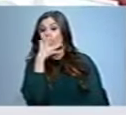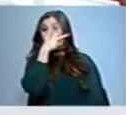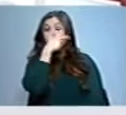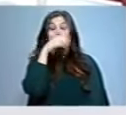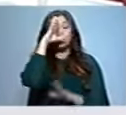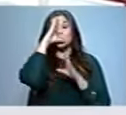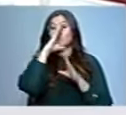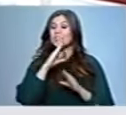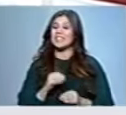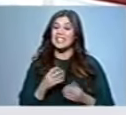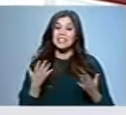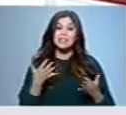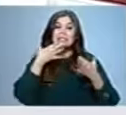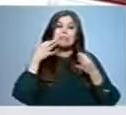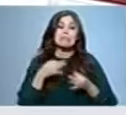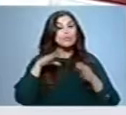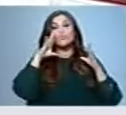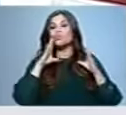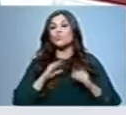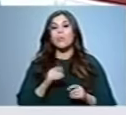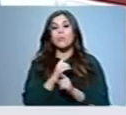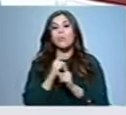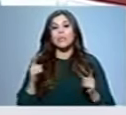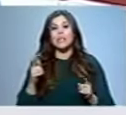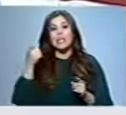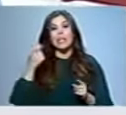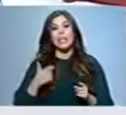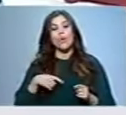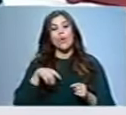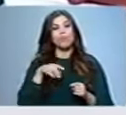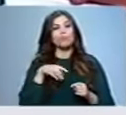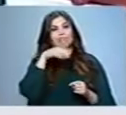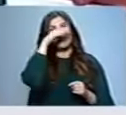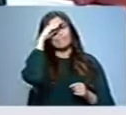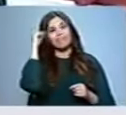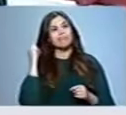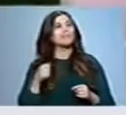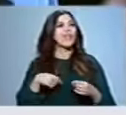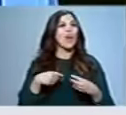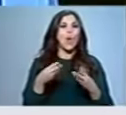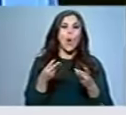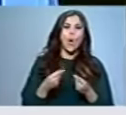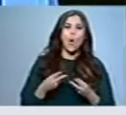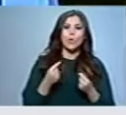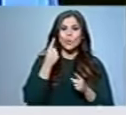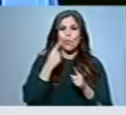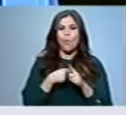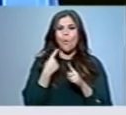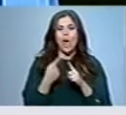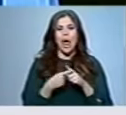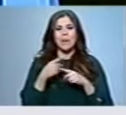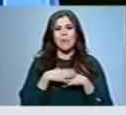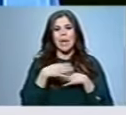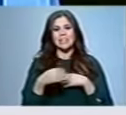ao certo. Porque não mantive a par das contas e depois, passado um ano, já não consigo viver. Pois, com raízes é